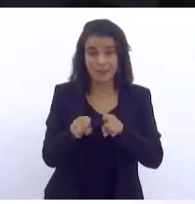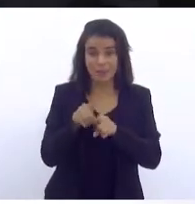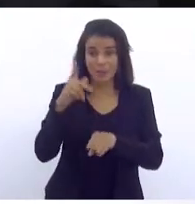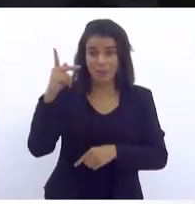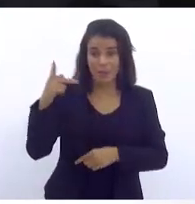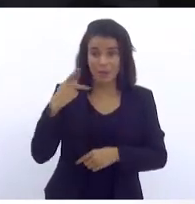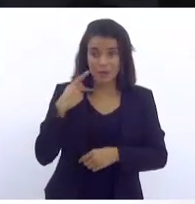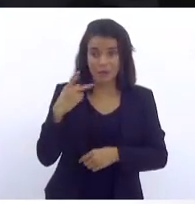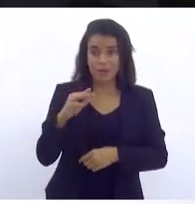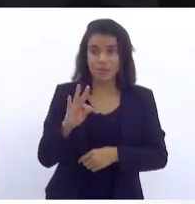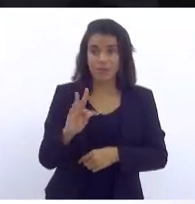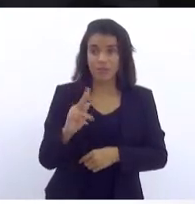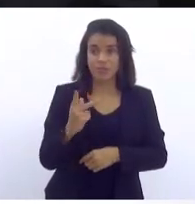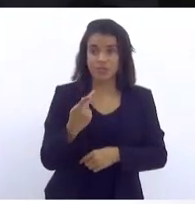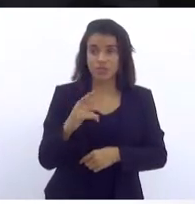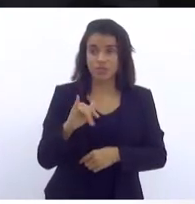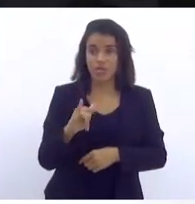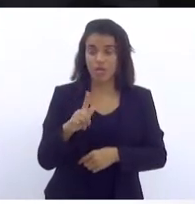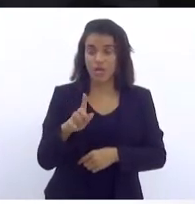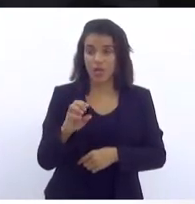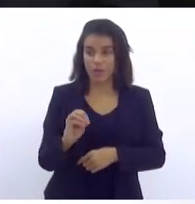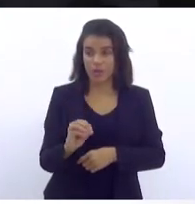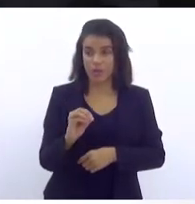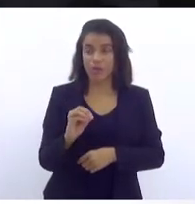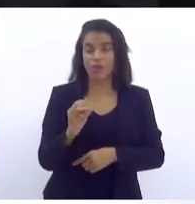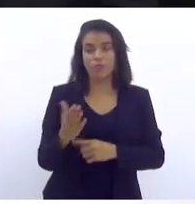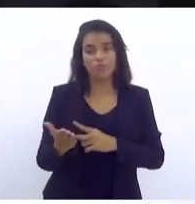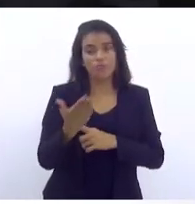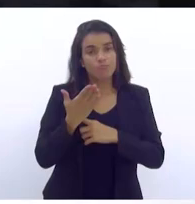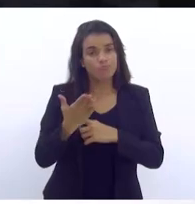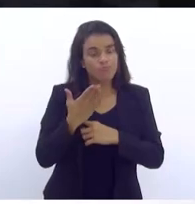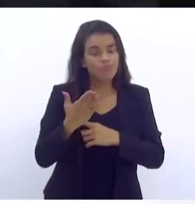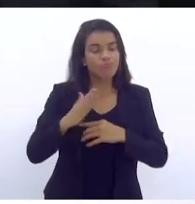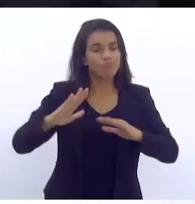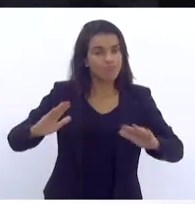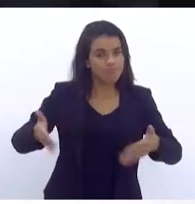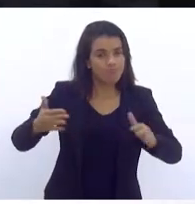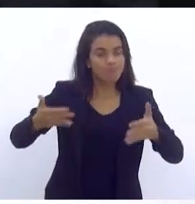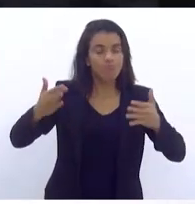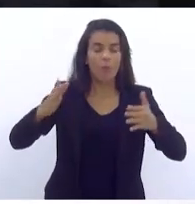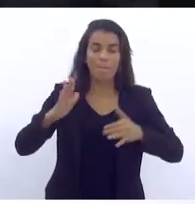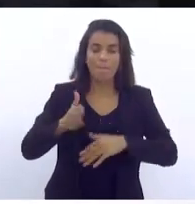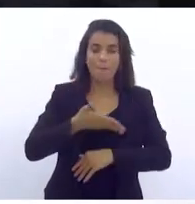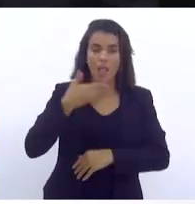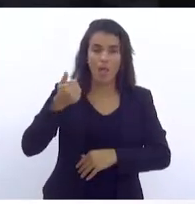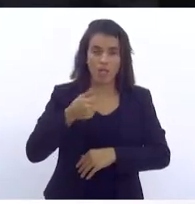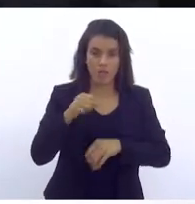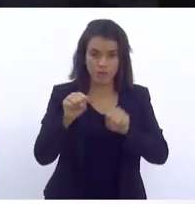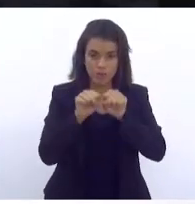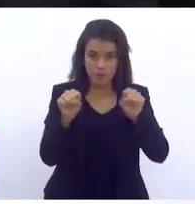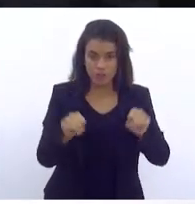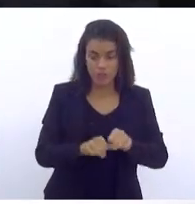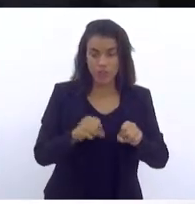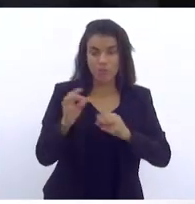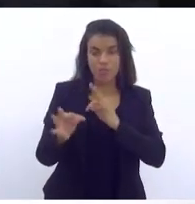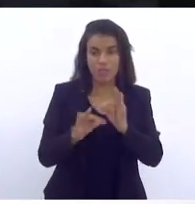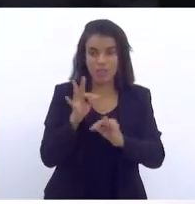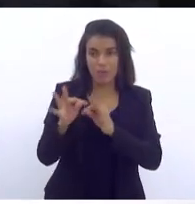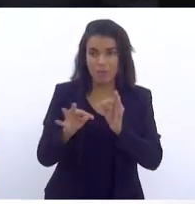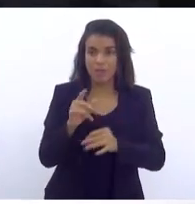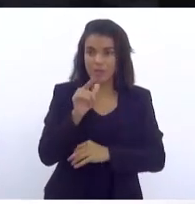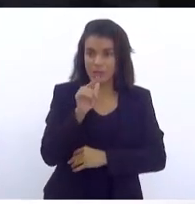Veras que tem nos ajudado muito na na em proporcionar a melhoria lá da do sistema Guandu e do sistema de tratamento da